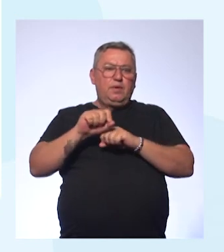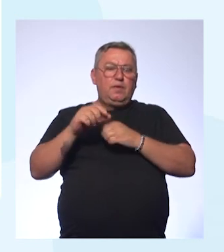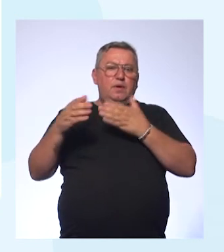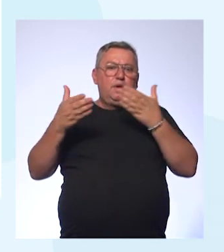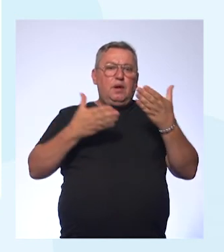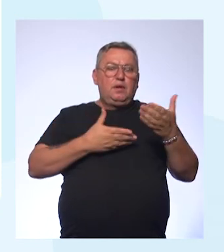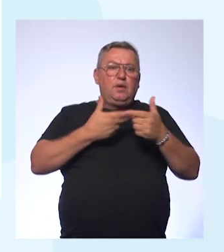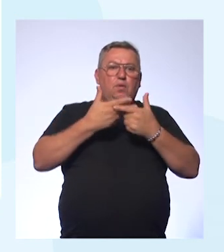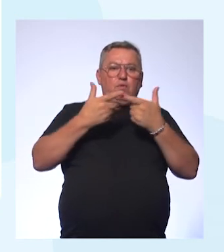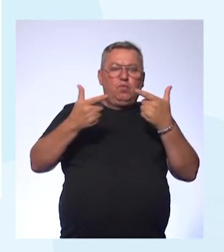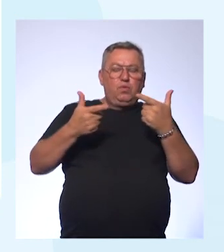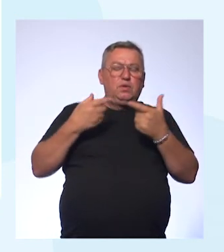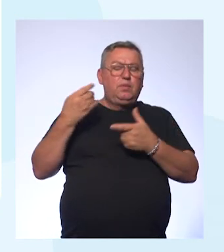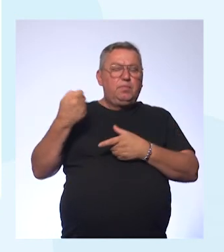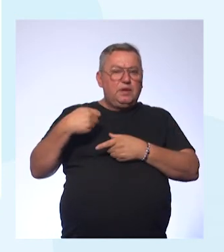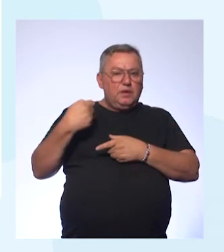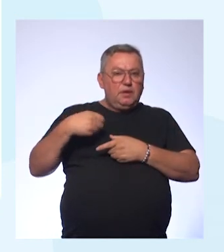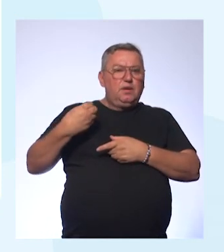os nutrientes